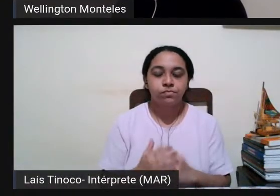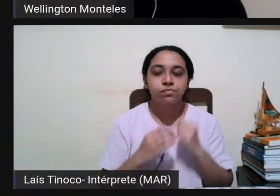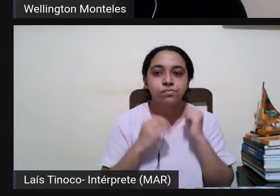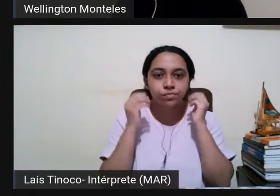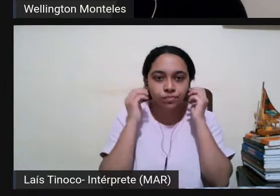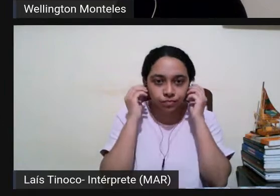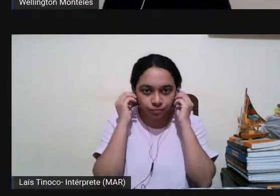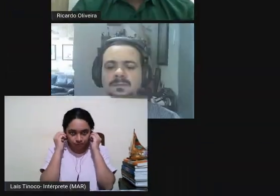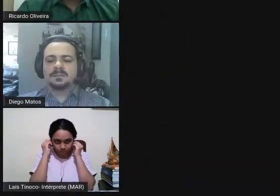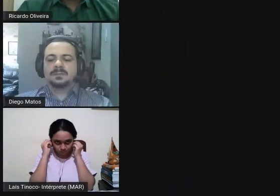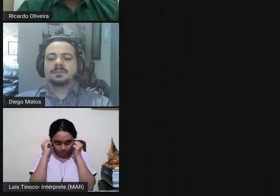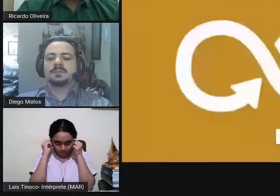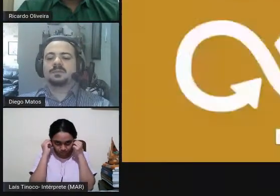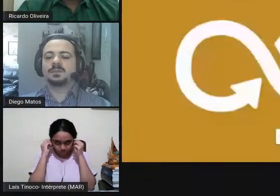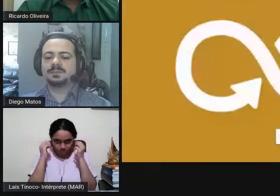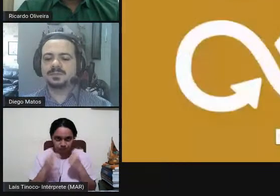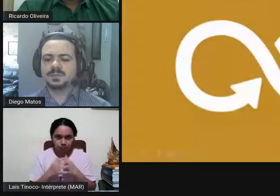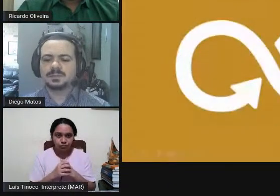E aí